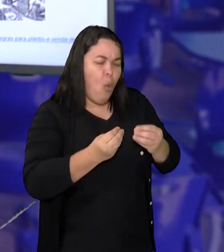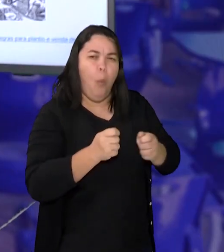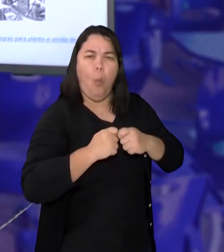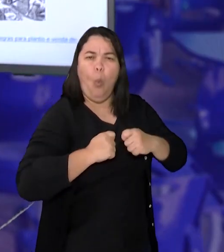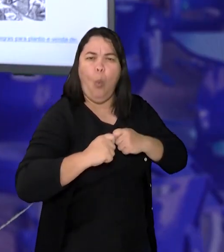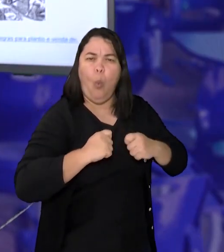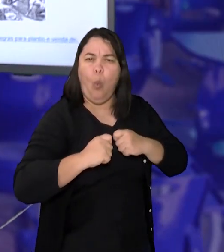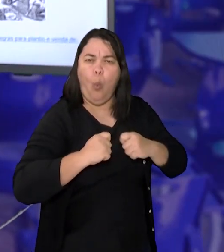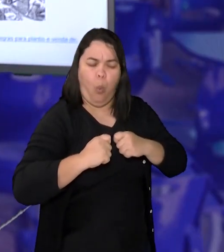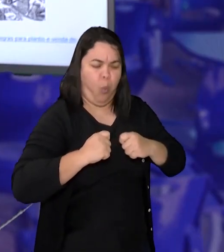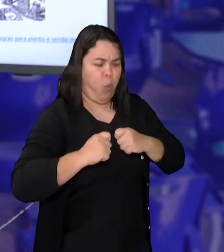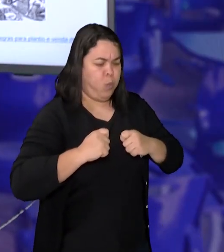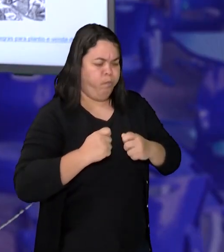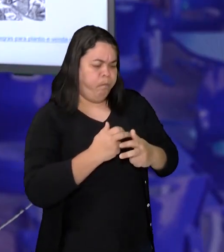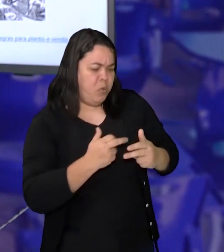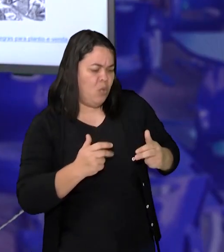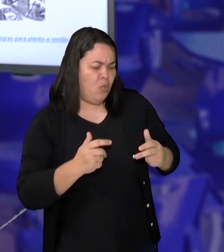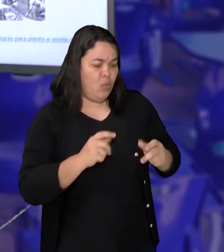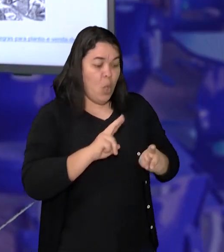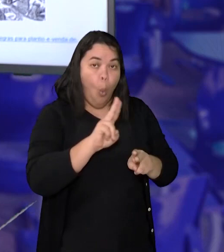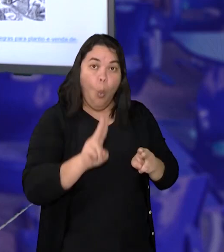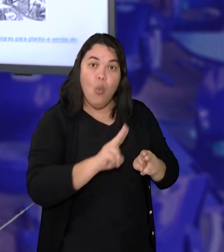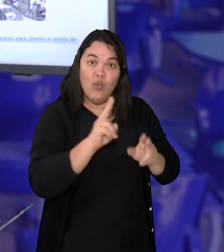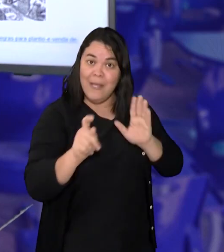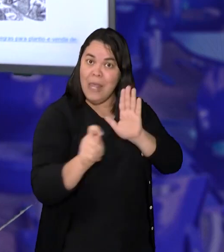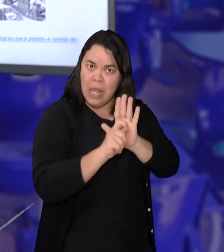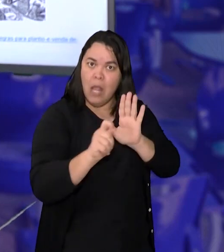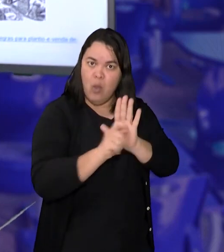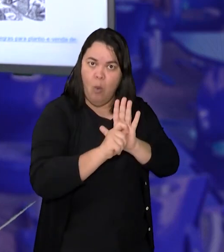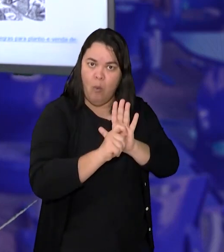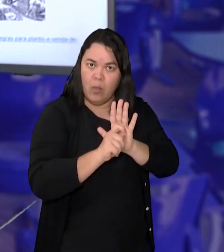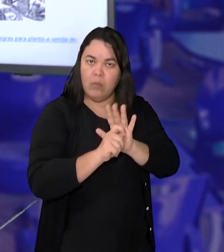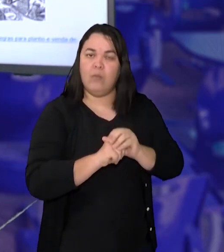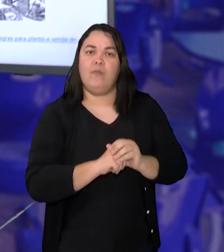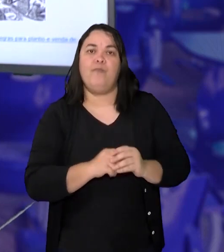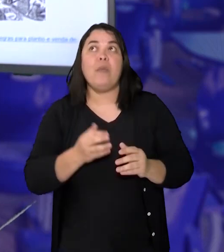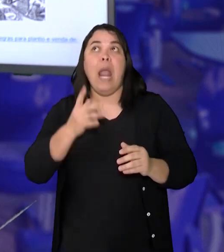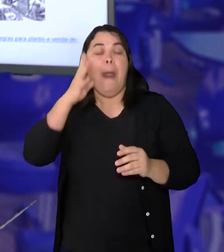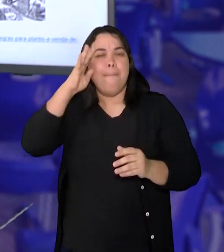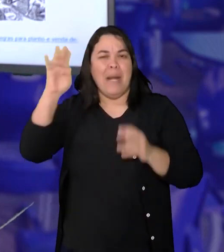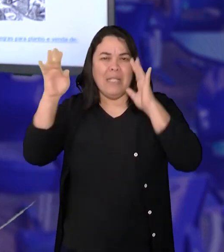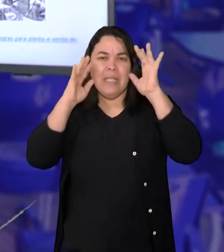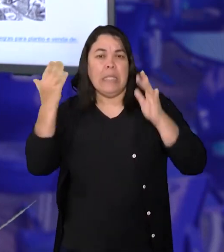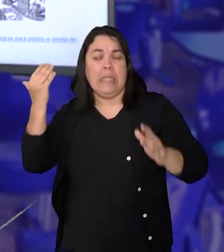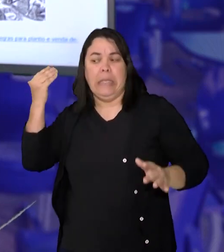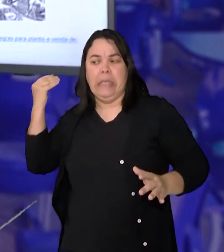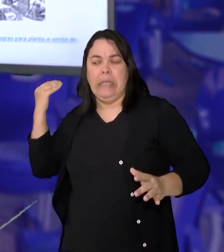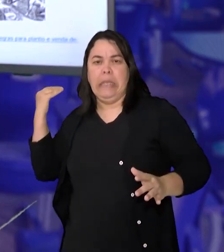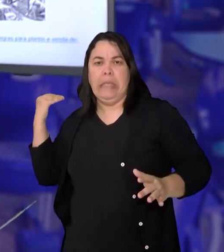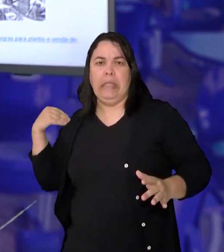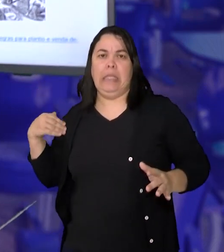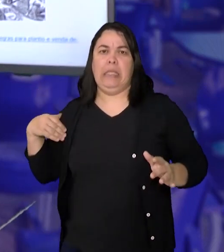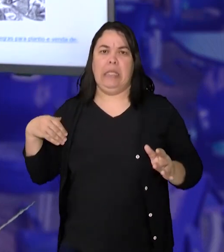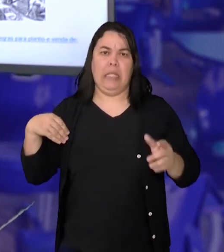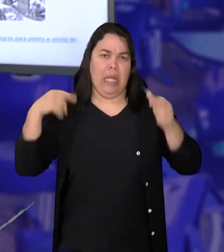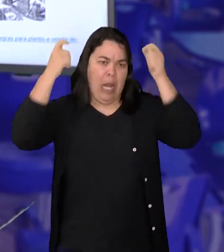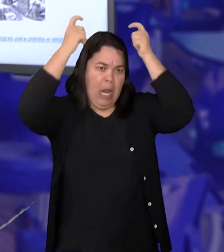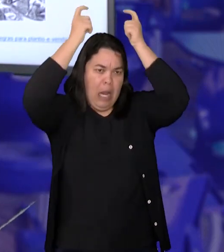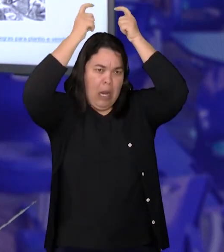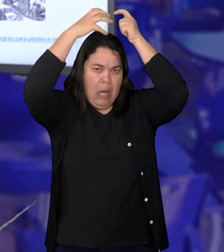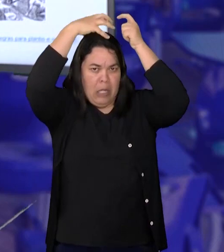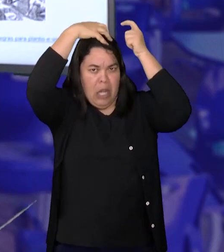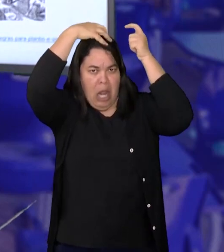como controlar uma área. Imaginem, por exemplo, que a gente está lá na época medieval, que tem princesas,